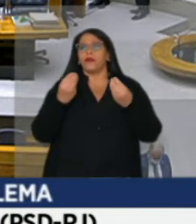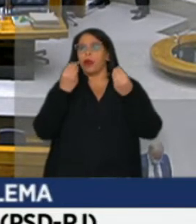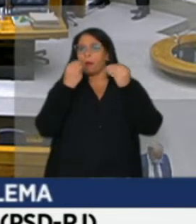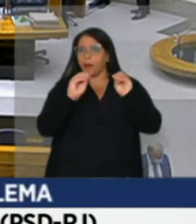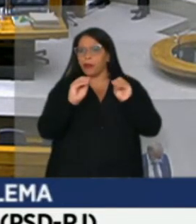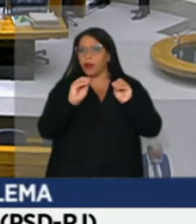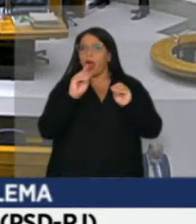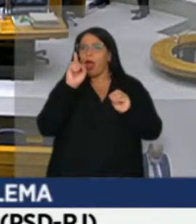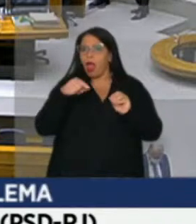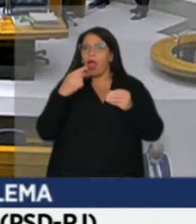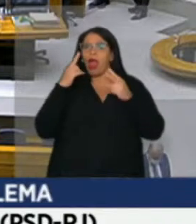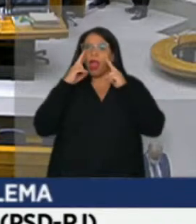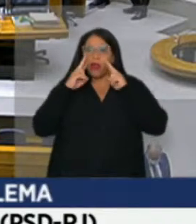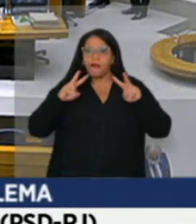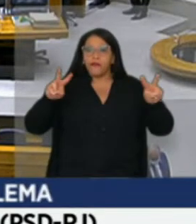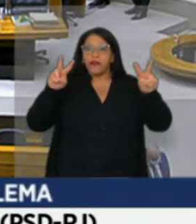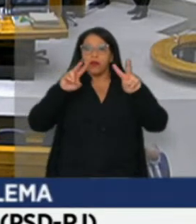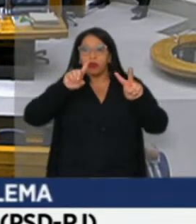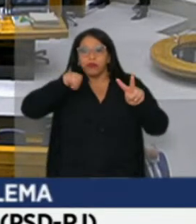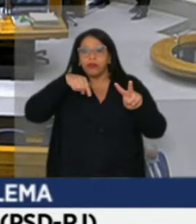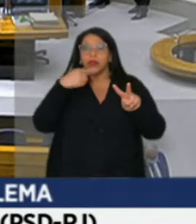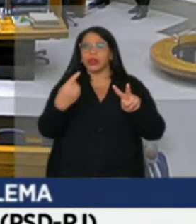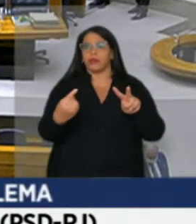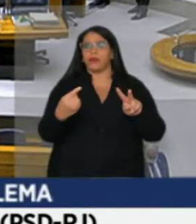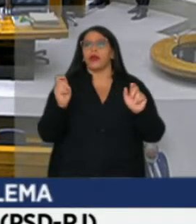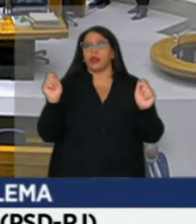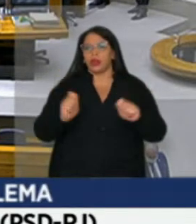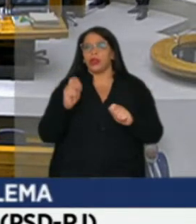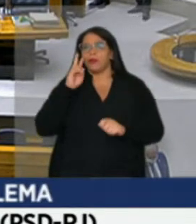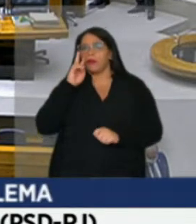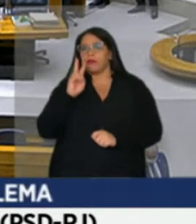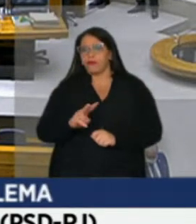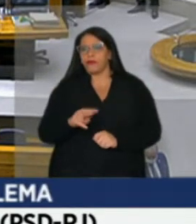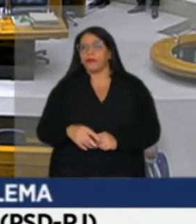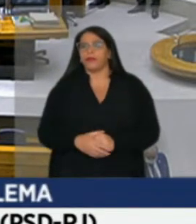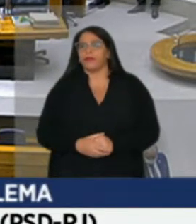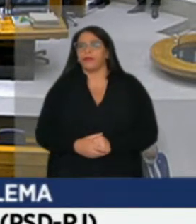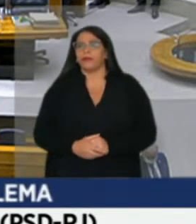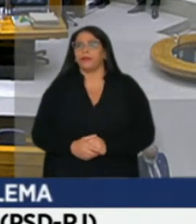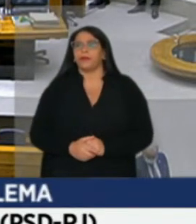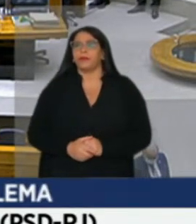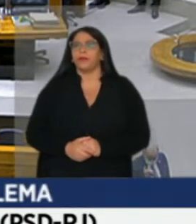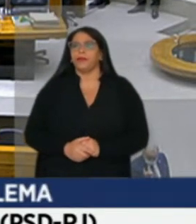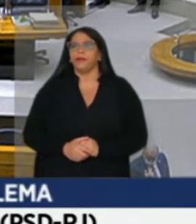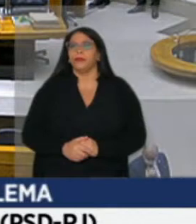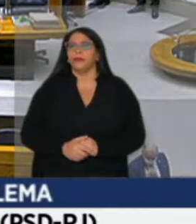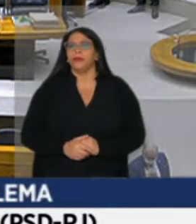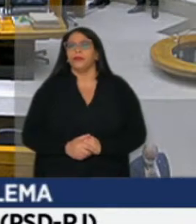público posteriormente.